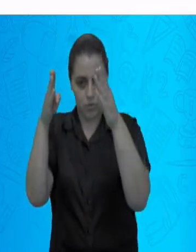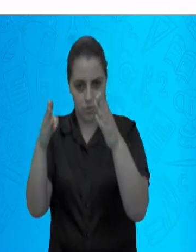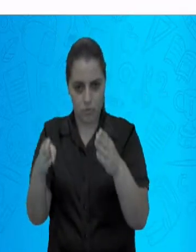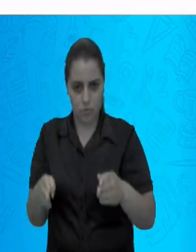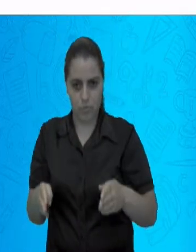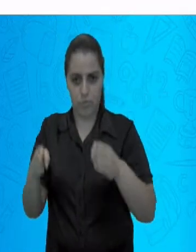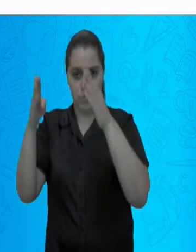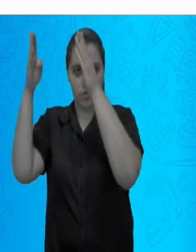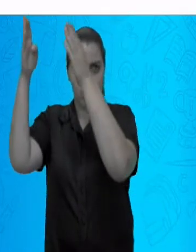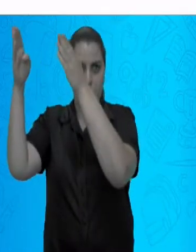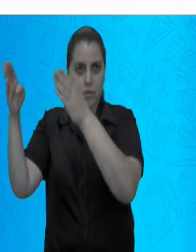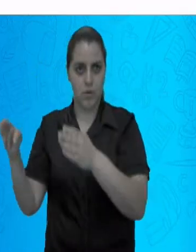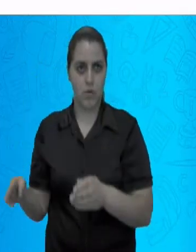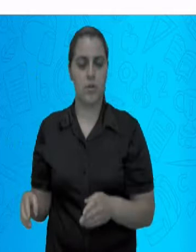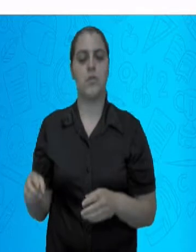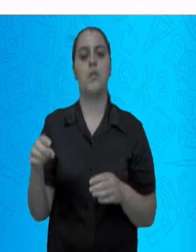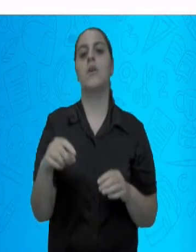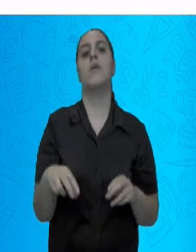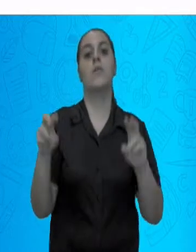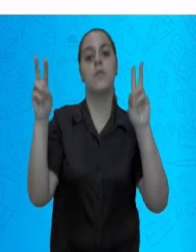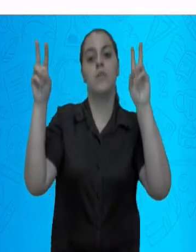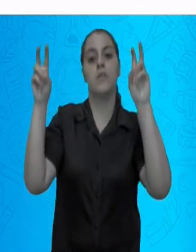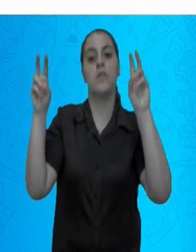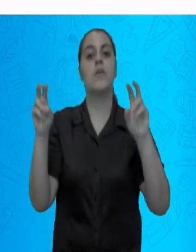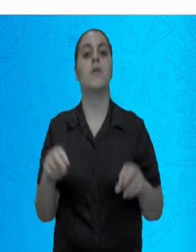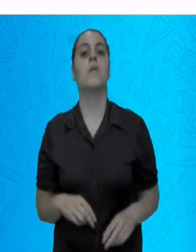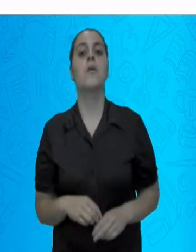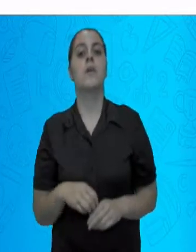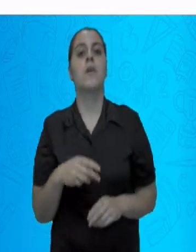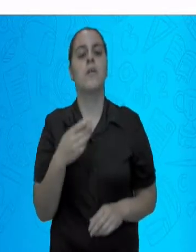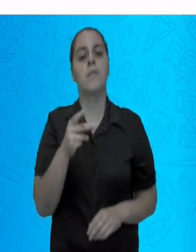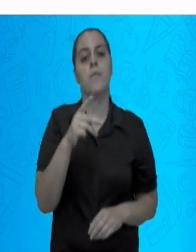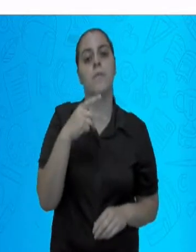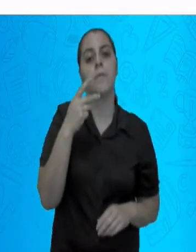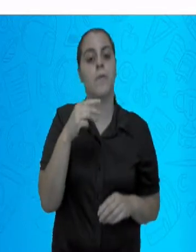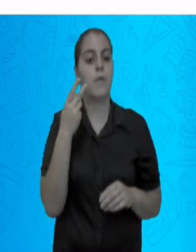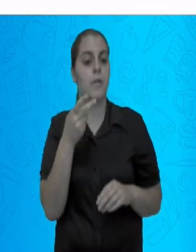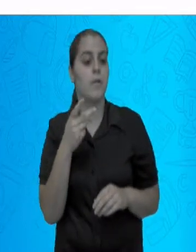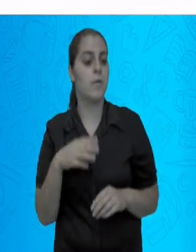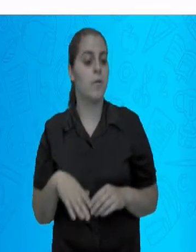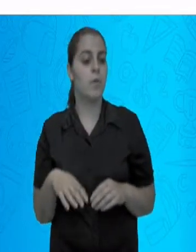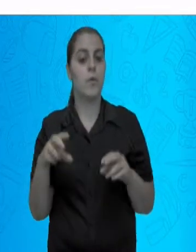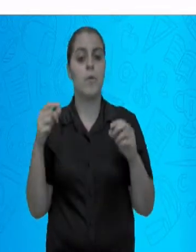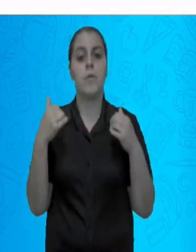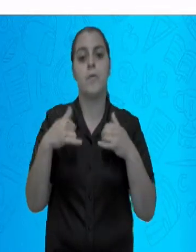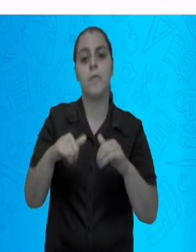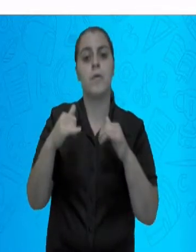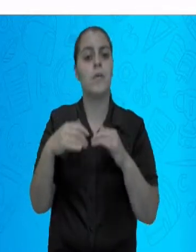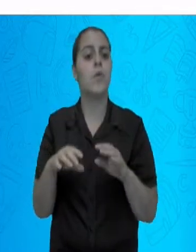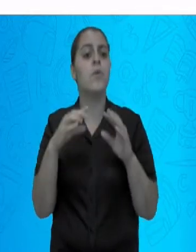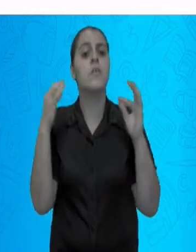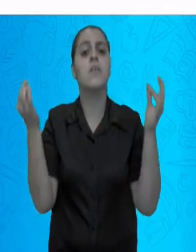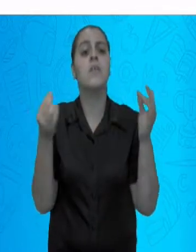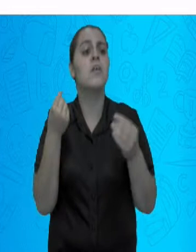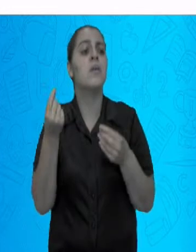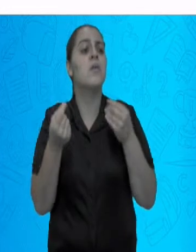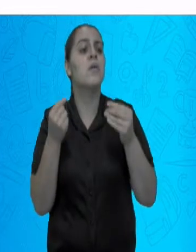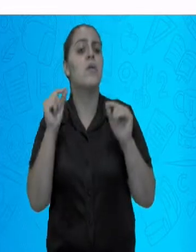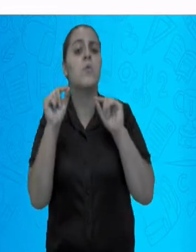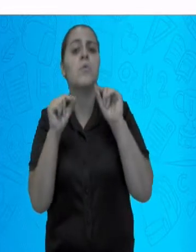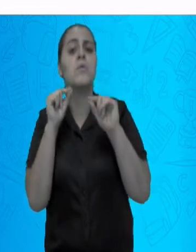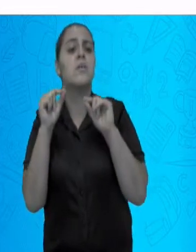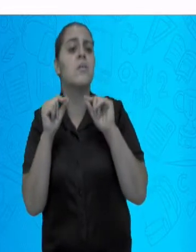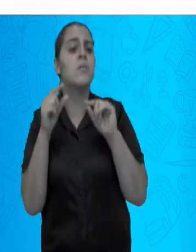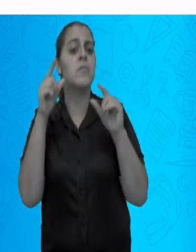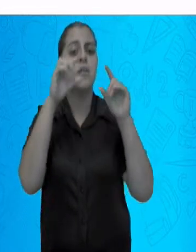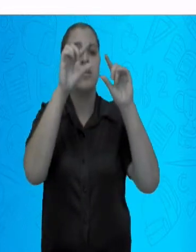os cabeçalhos que vão me dizer o que estão nas linhas, os dados que estão aqui que a